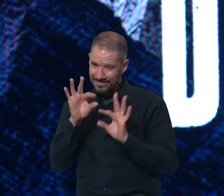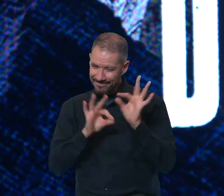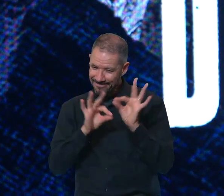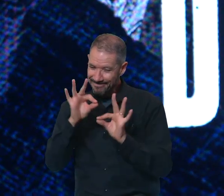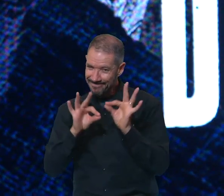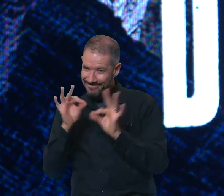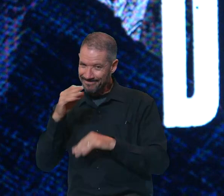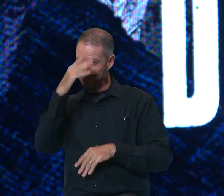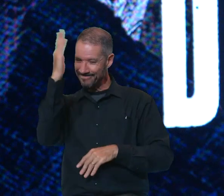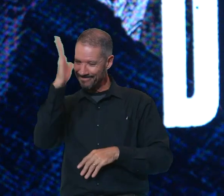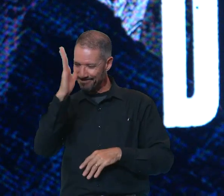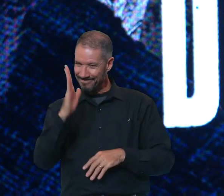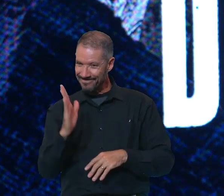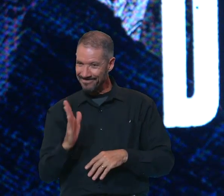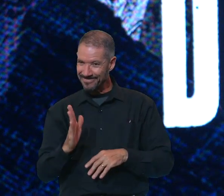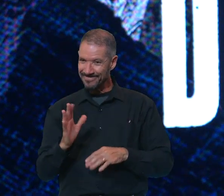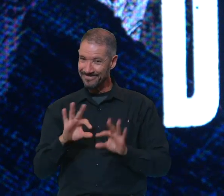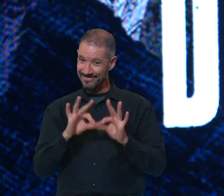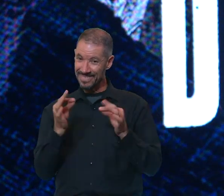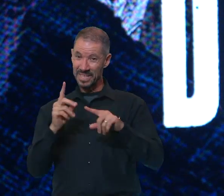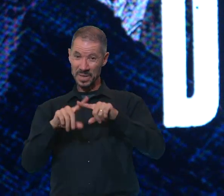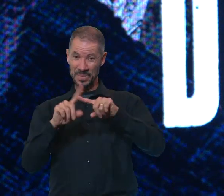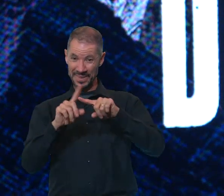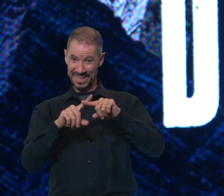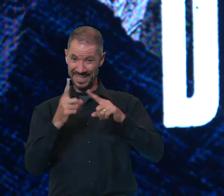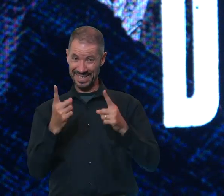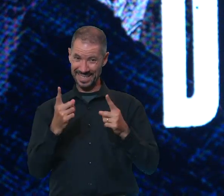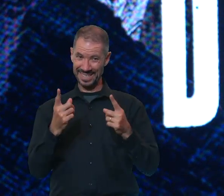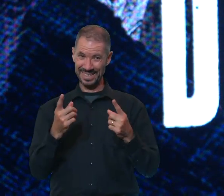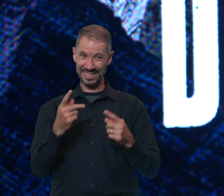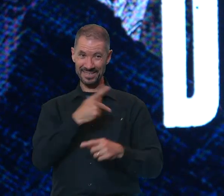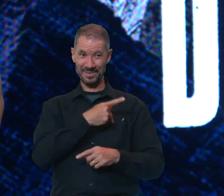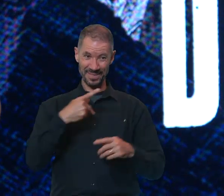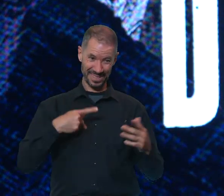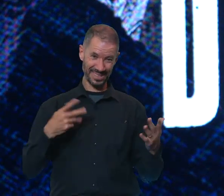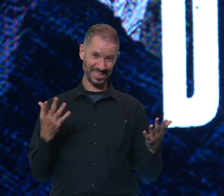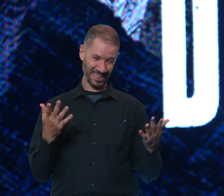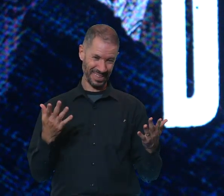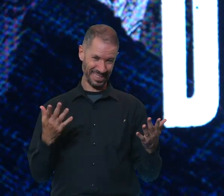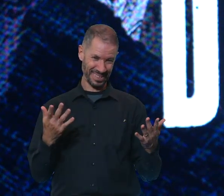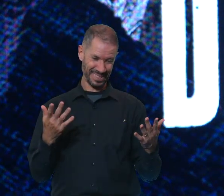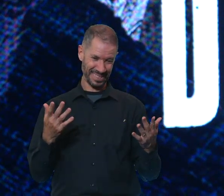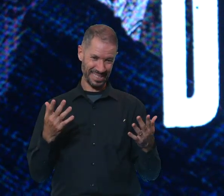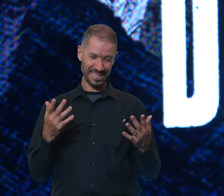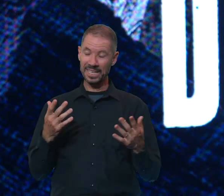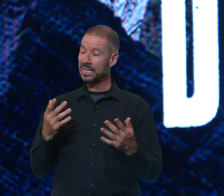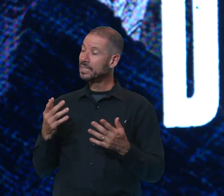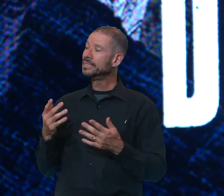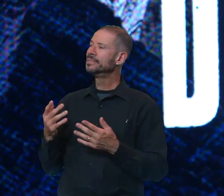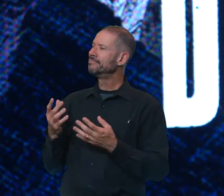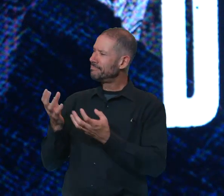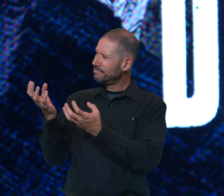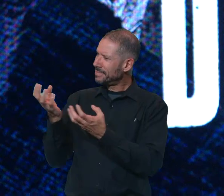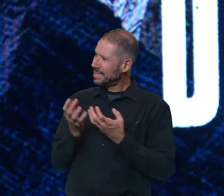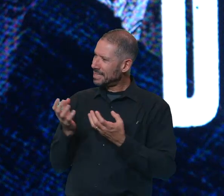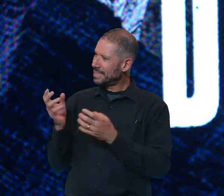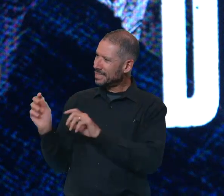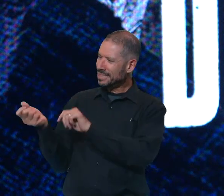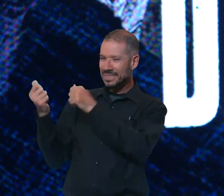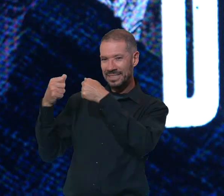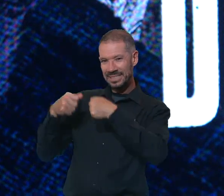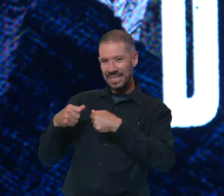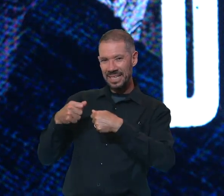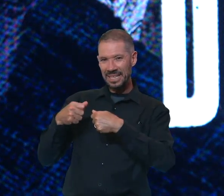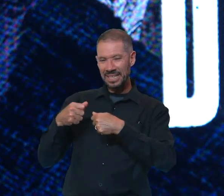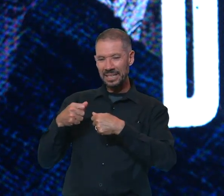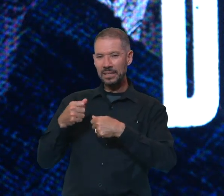brasileiro. Por que vai dar caro, pastor? Você vai dar o que você queria ganhar. E você tira a